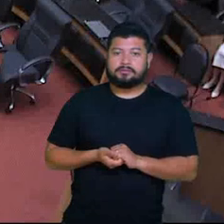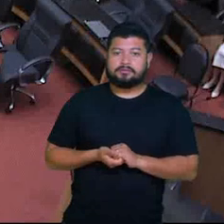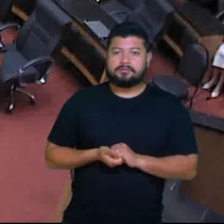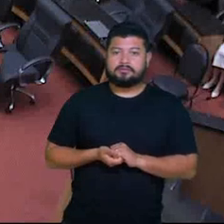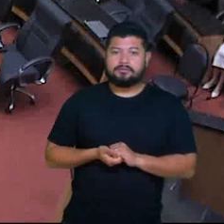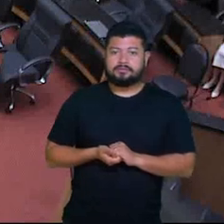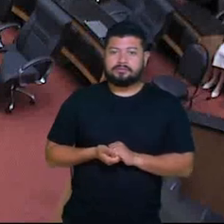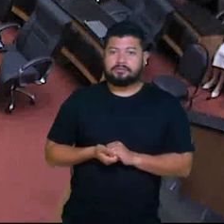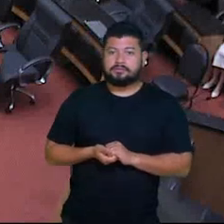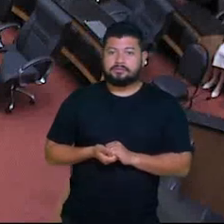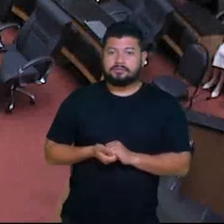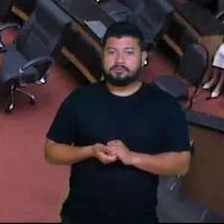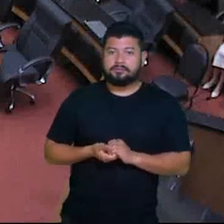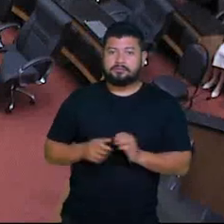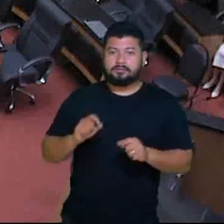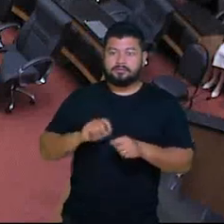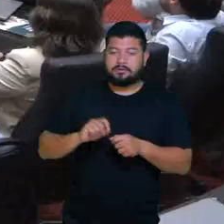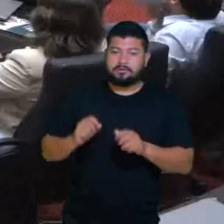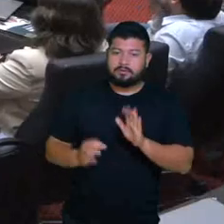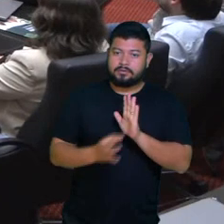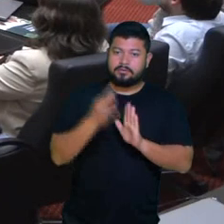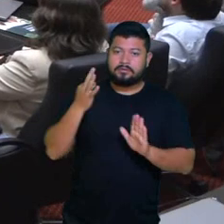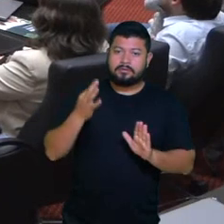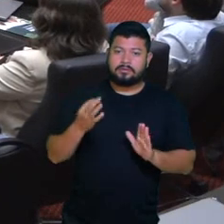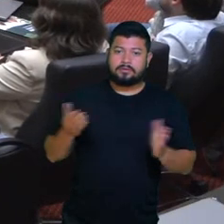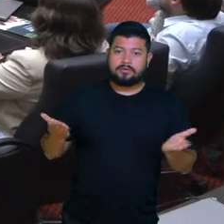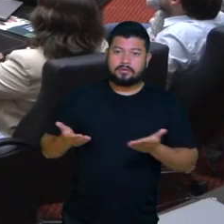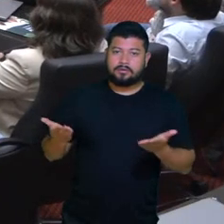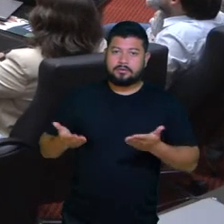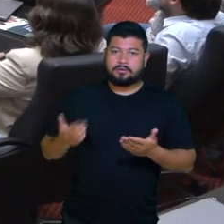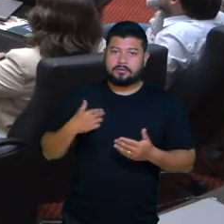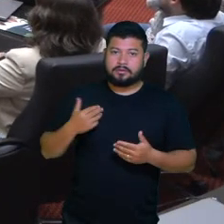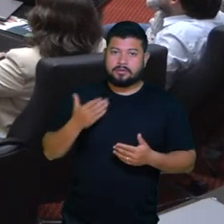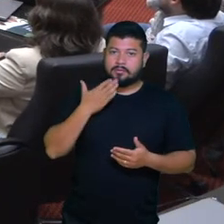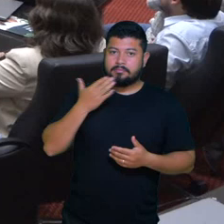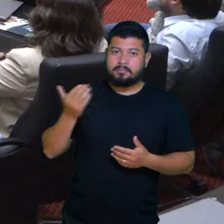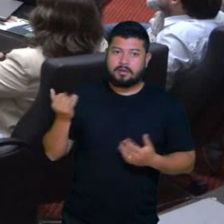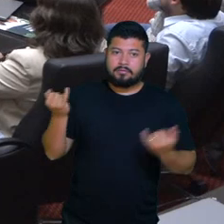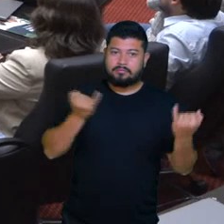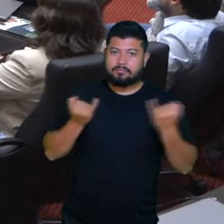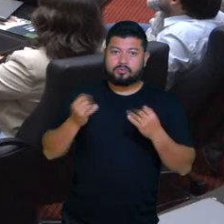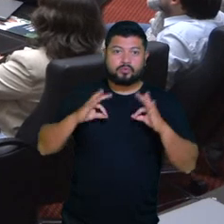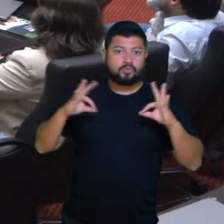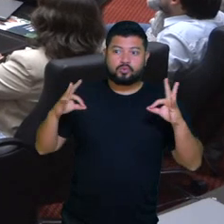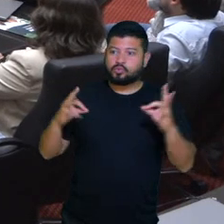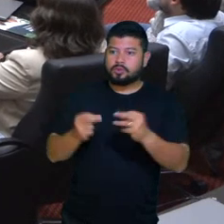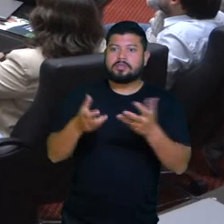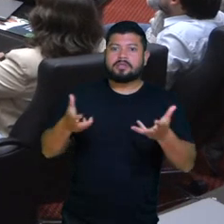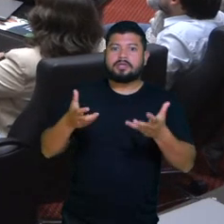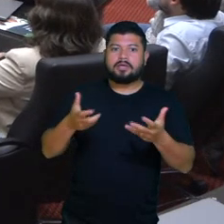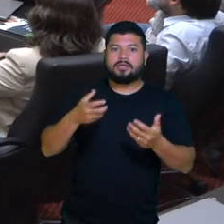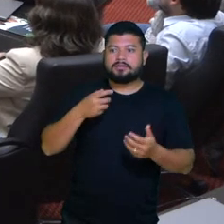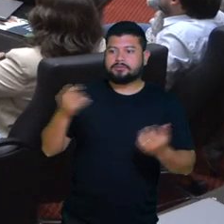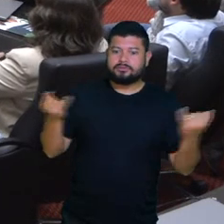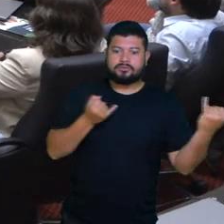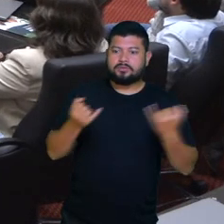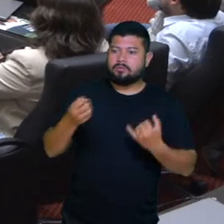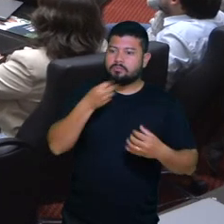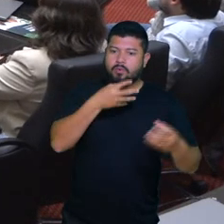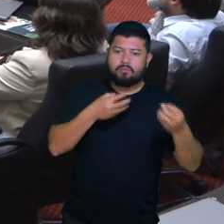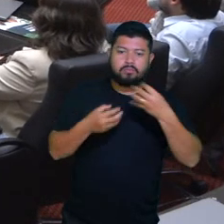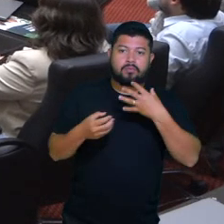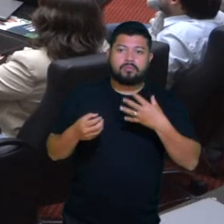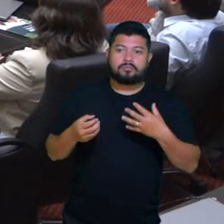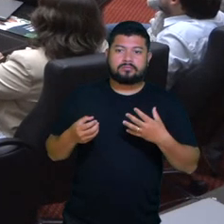queria fazer um destaque todos nós gostaríamos de ouvir as melhores notícias sim todos todos indistintamente nós queríamos